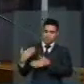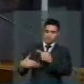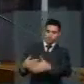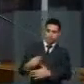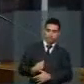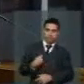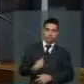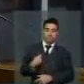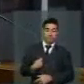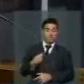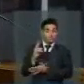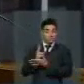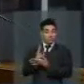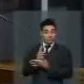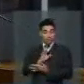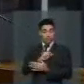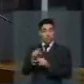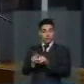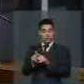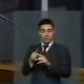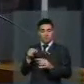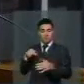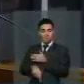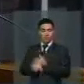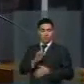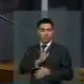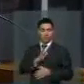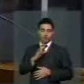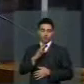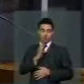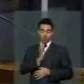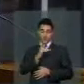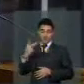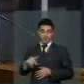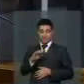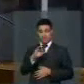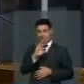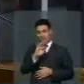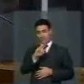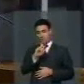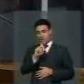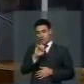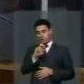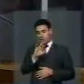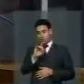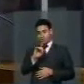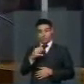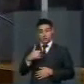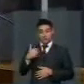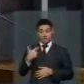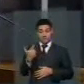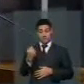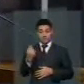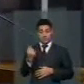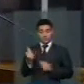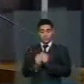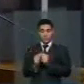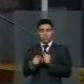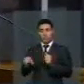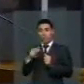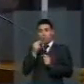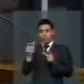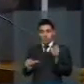amor tocou profundamente o coração de Frederico Ozanam, que aos 20 anos, junto a outros homens de